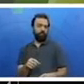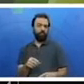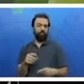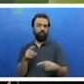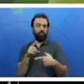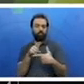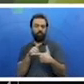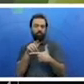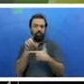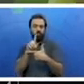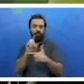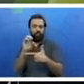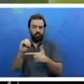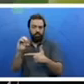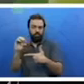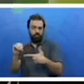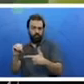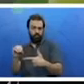eu dividir por 100.